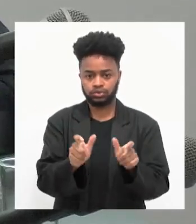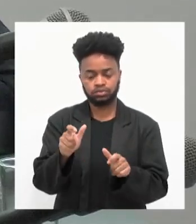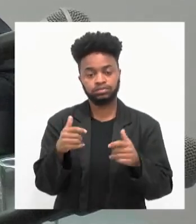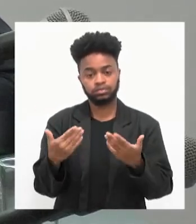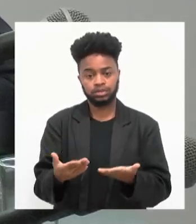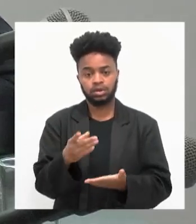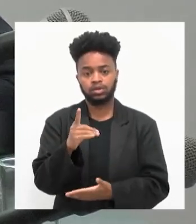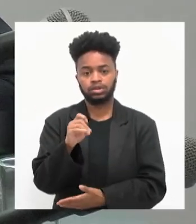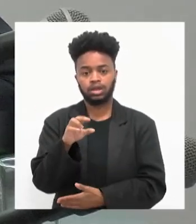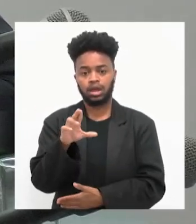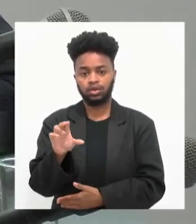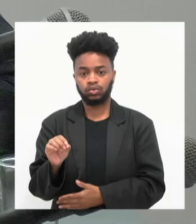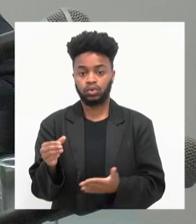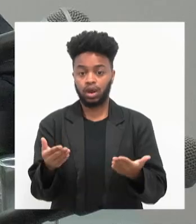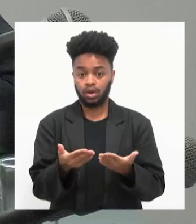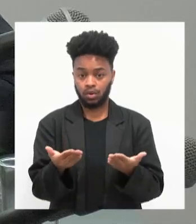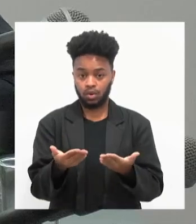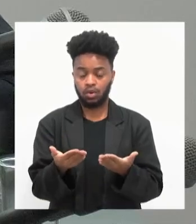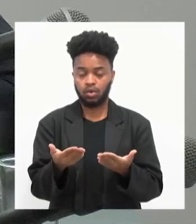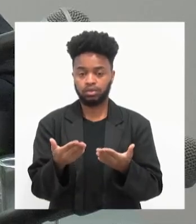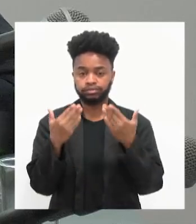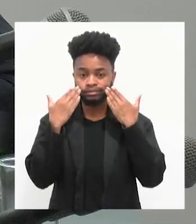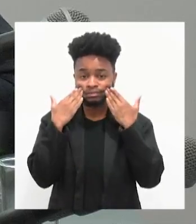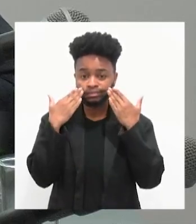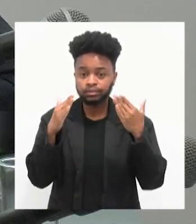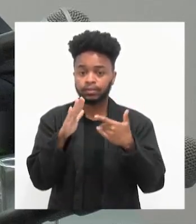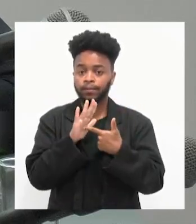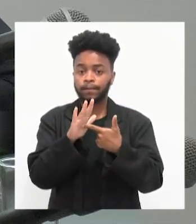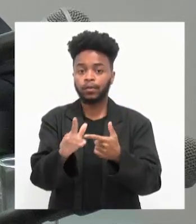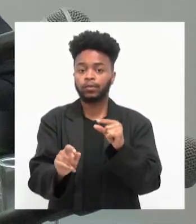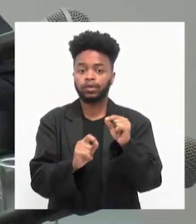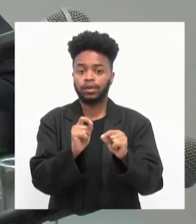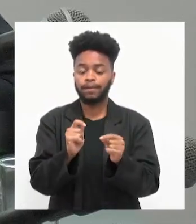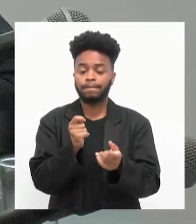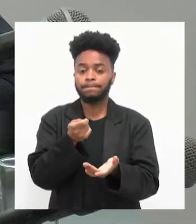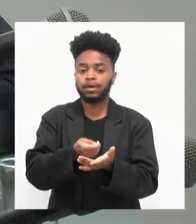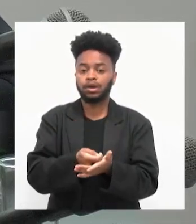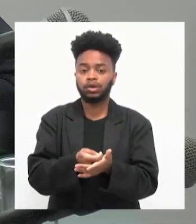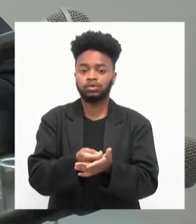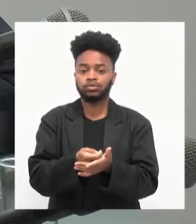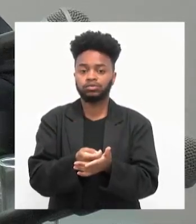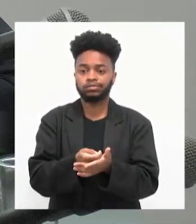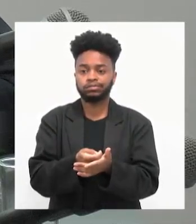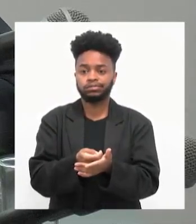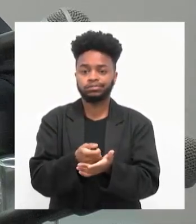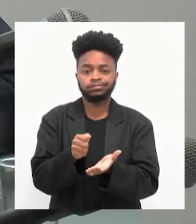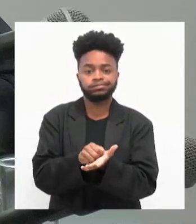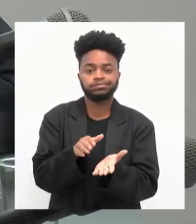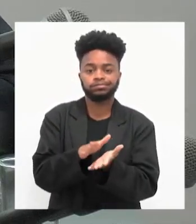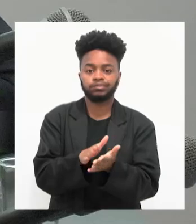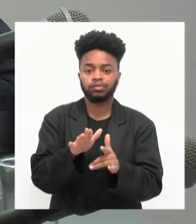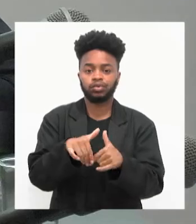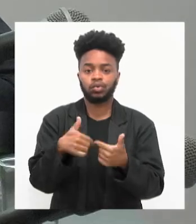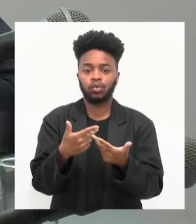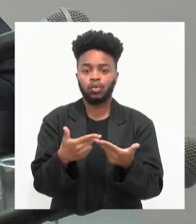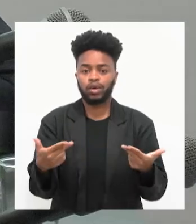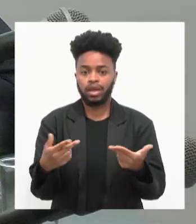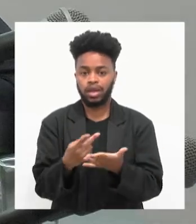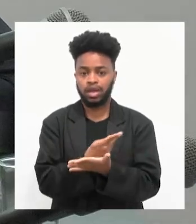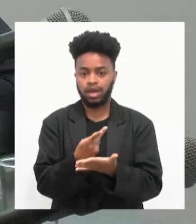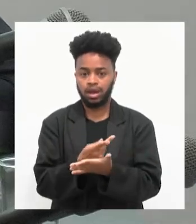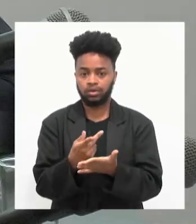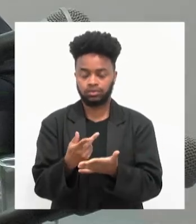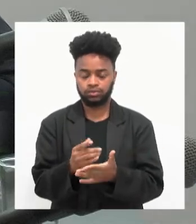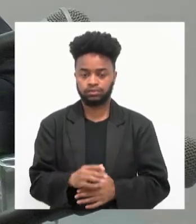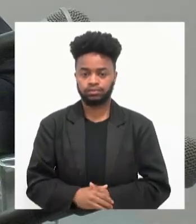acaba, nesse momento, se expondo, pagando uma conta de algo que está acontecendo errado. E aí eu falo quem são